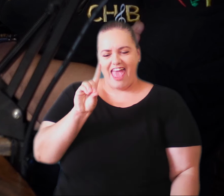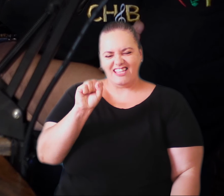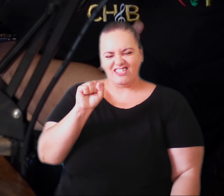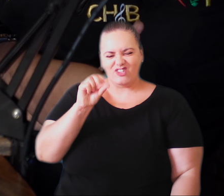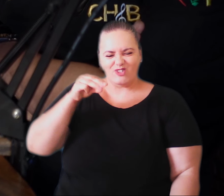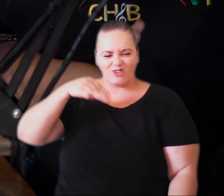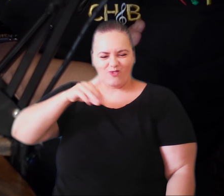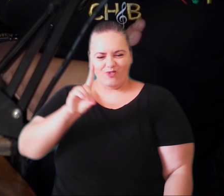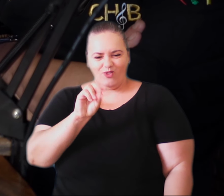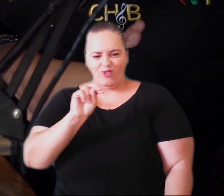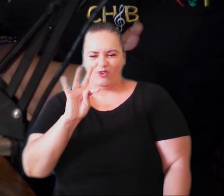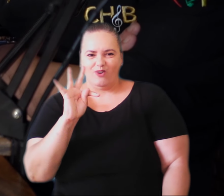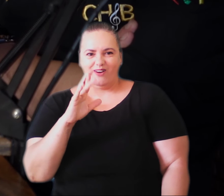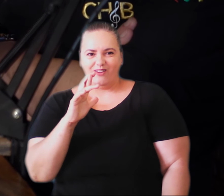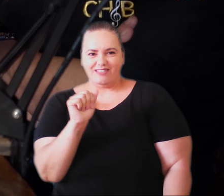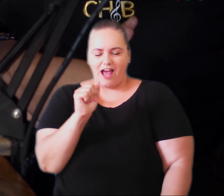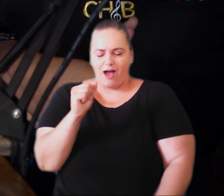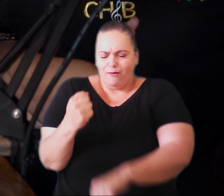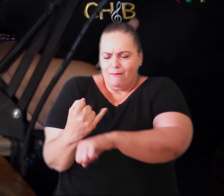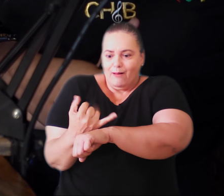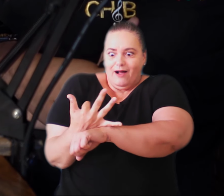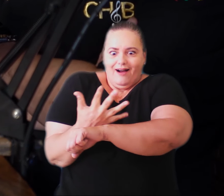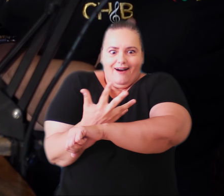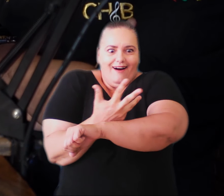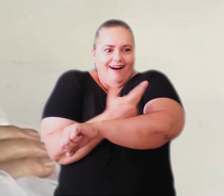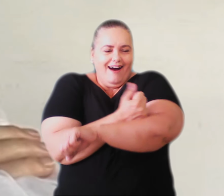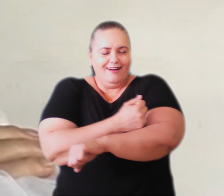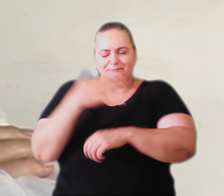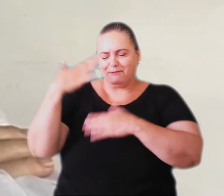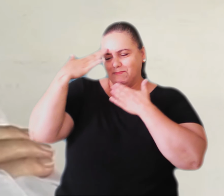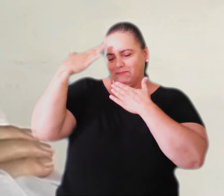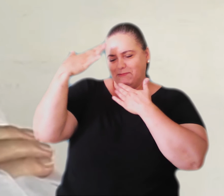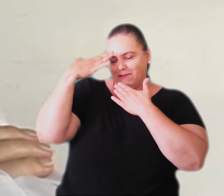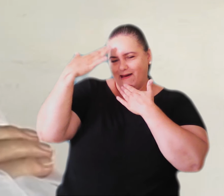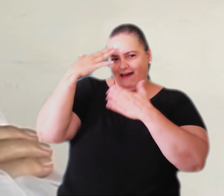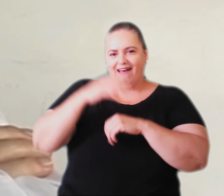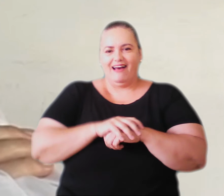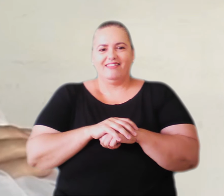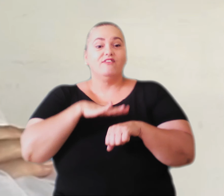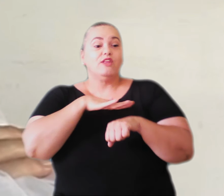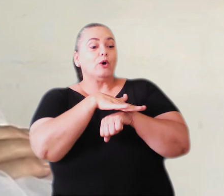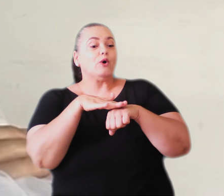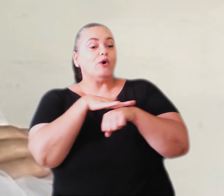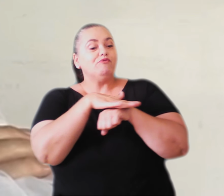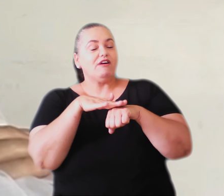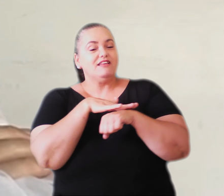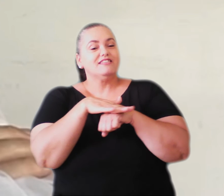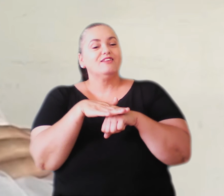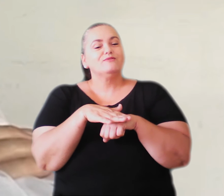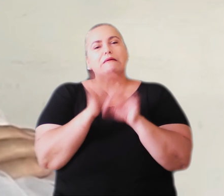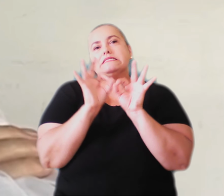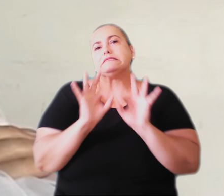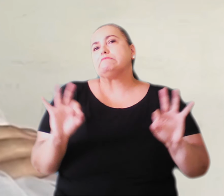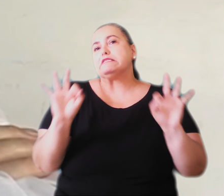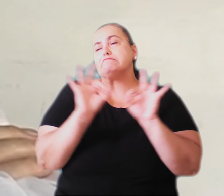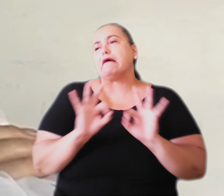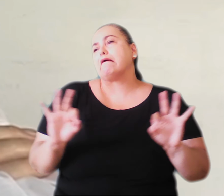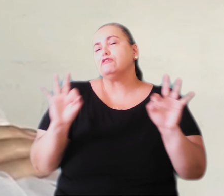ó, arrepia. Obrigado, Chiquinho. Aqui nós temos a nossa frente conversando. Não é